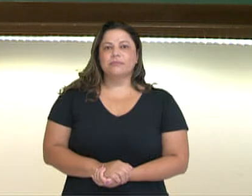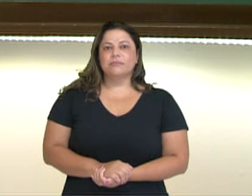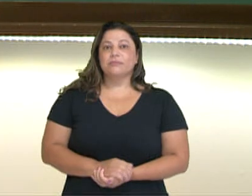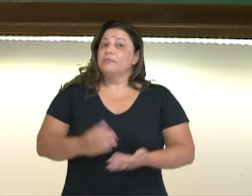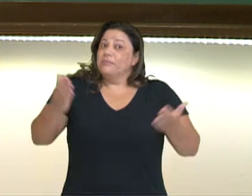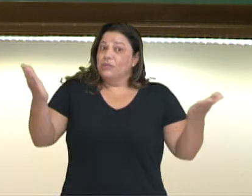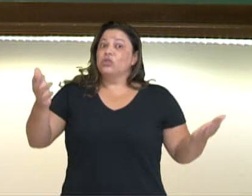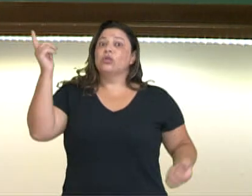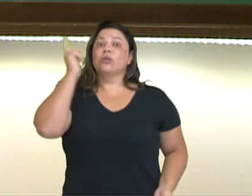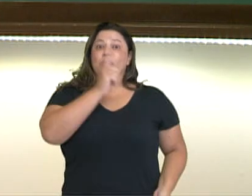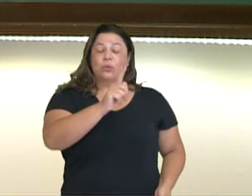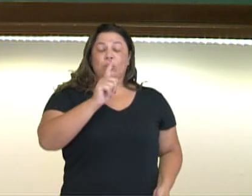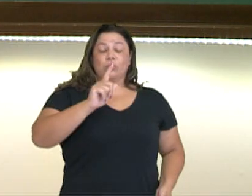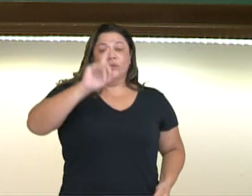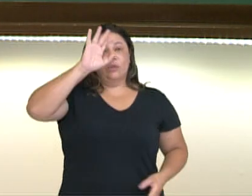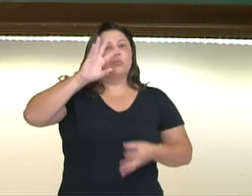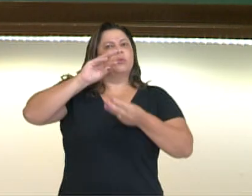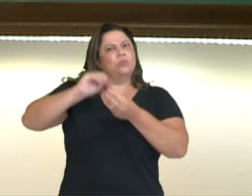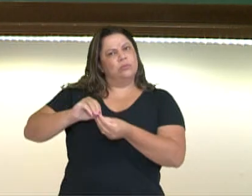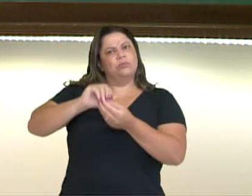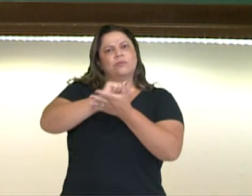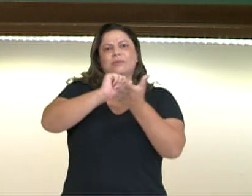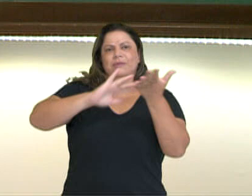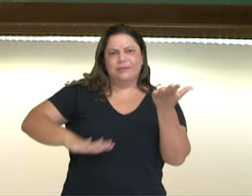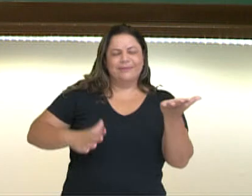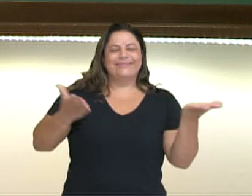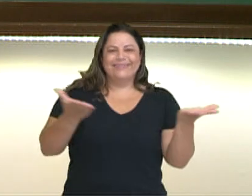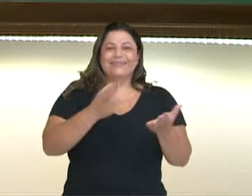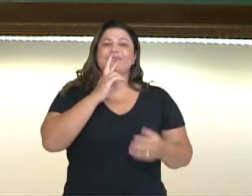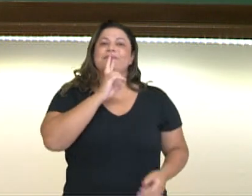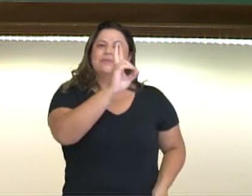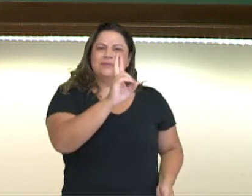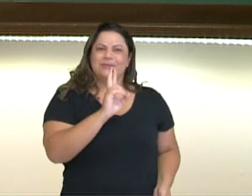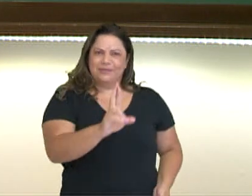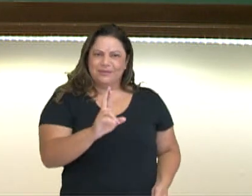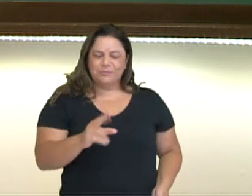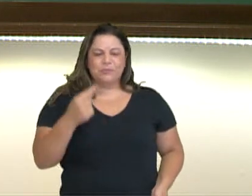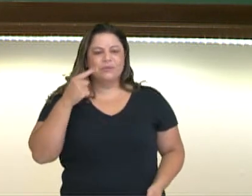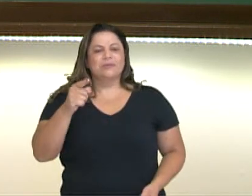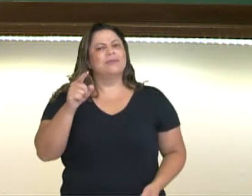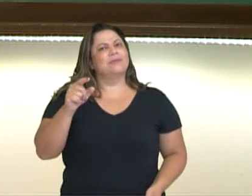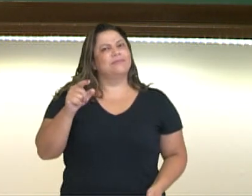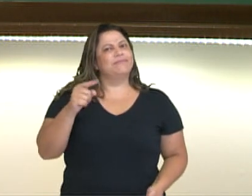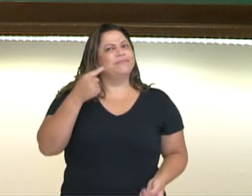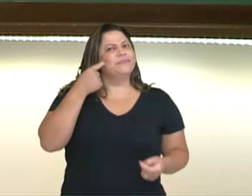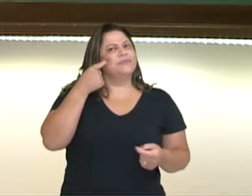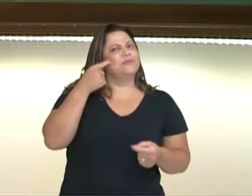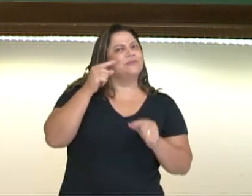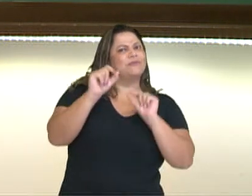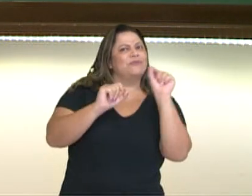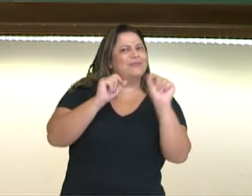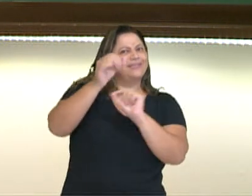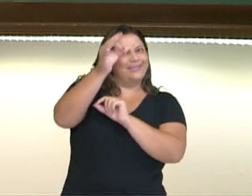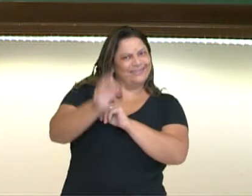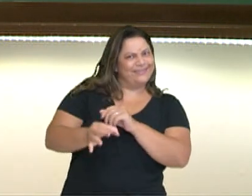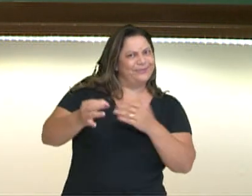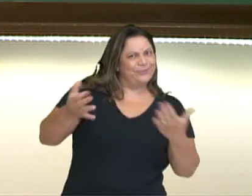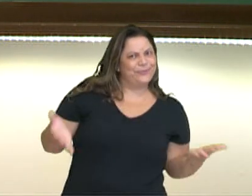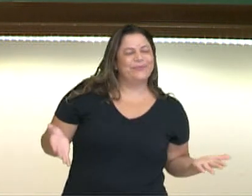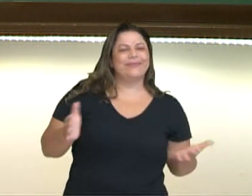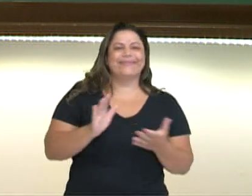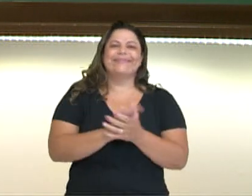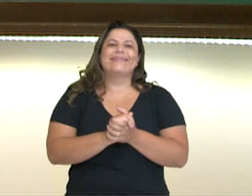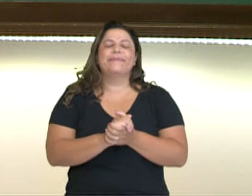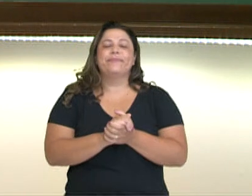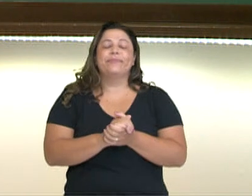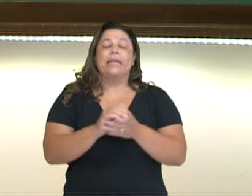Já conseguimos resolver o exercício? Vamos ver as respostas, então, conferir se você acertou? A primeira